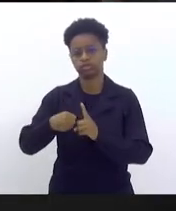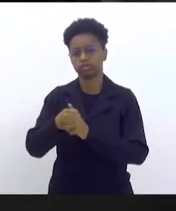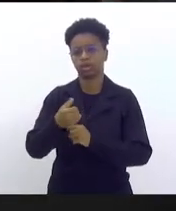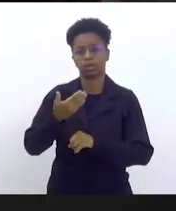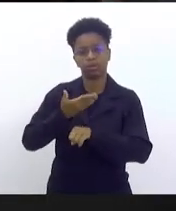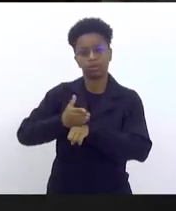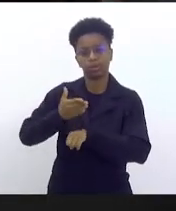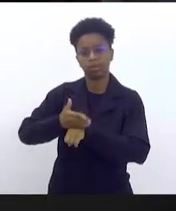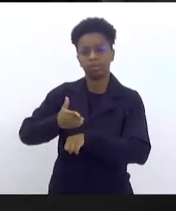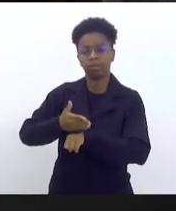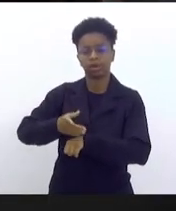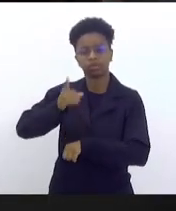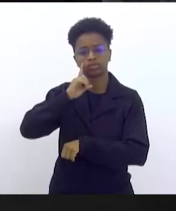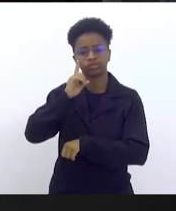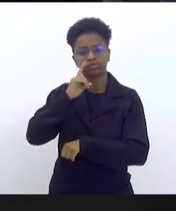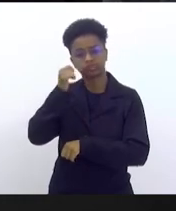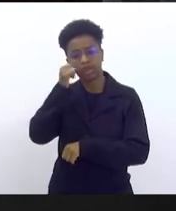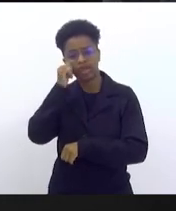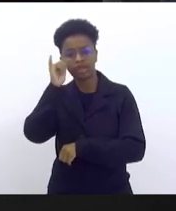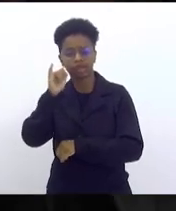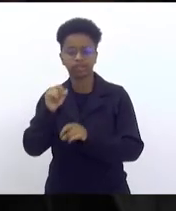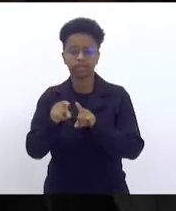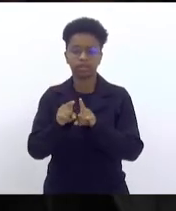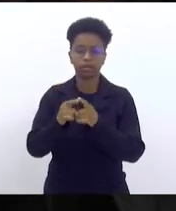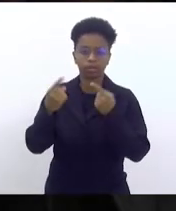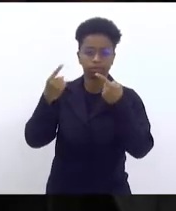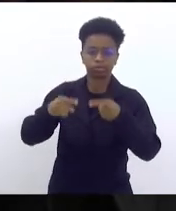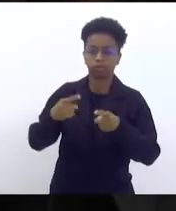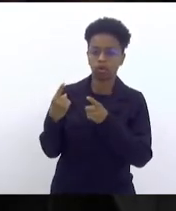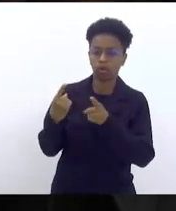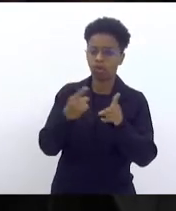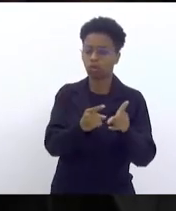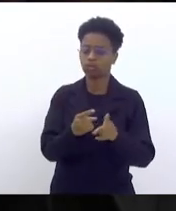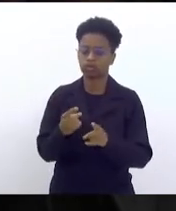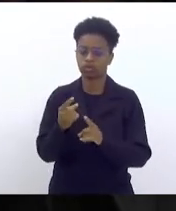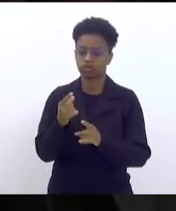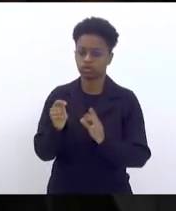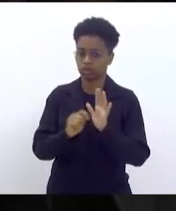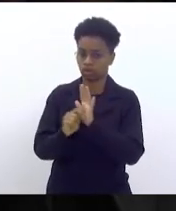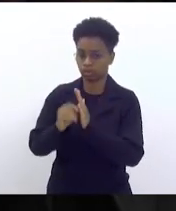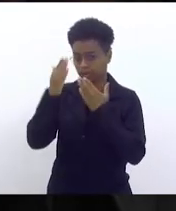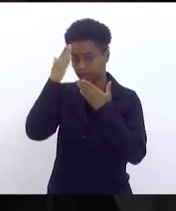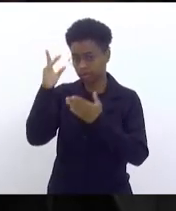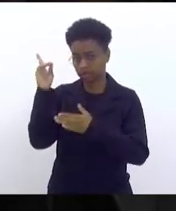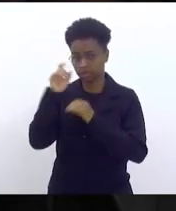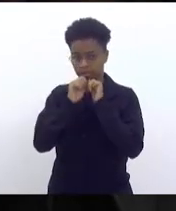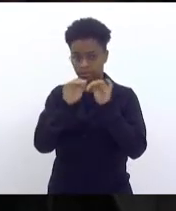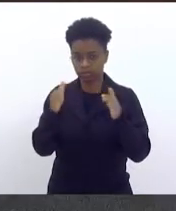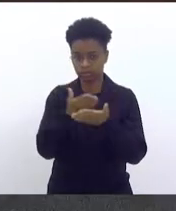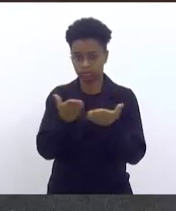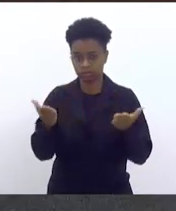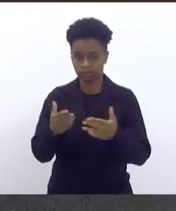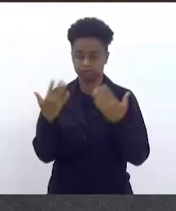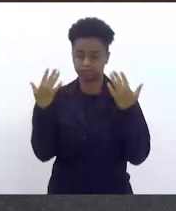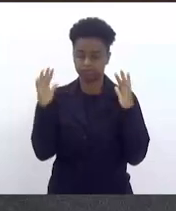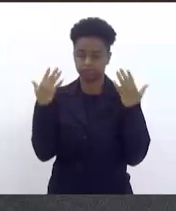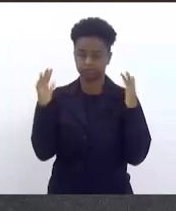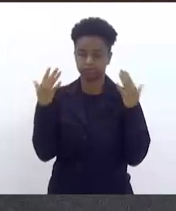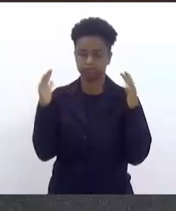nesse nessa prevenção nesse combate às drogas Muito obrigado e que Deus abençoe a todos